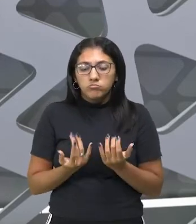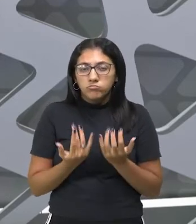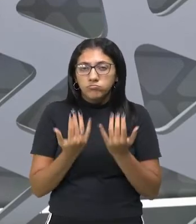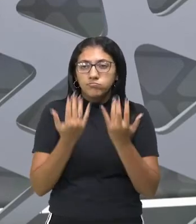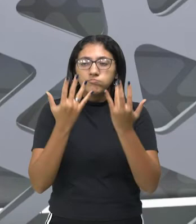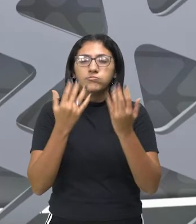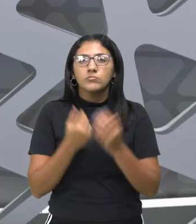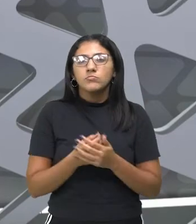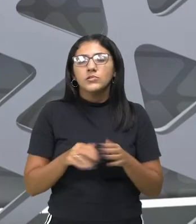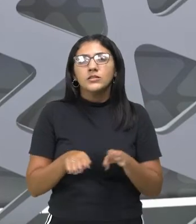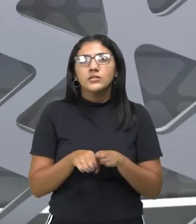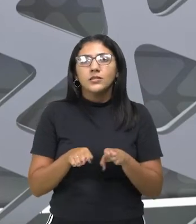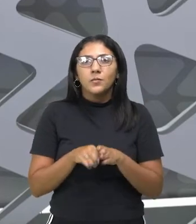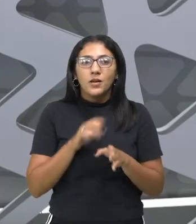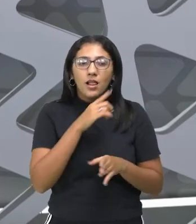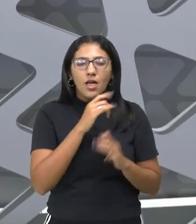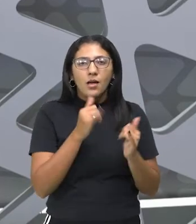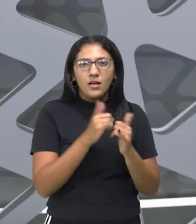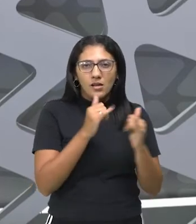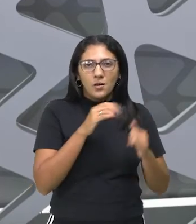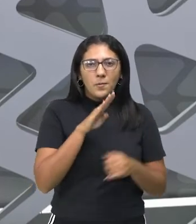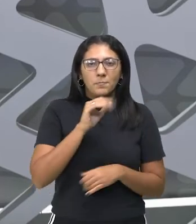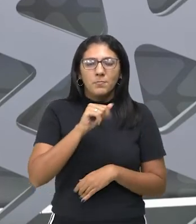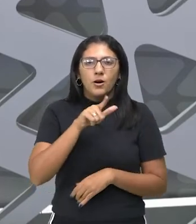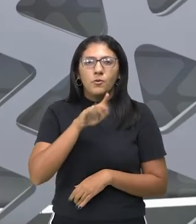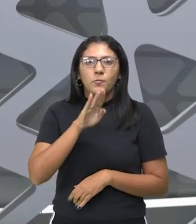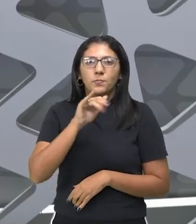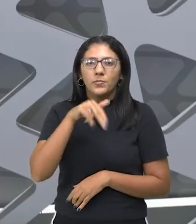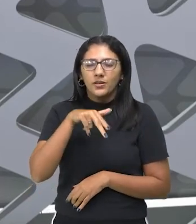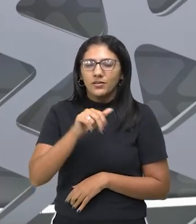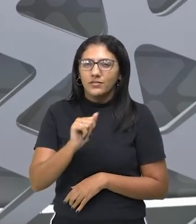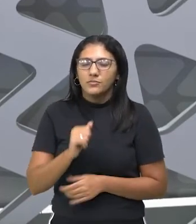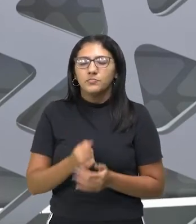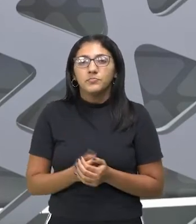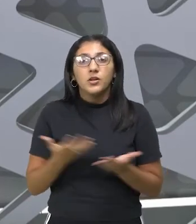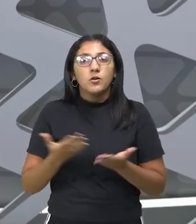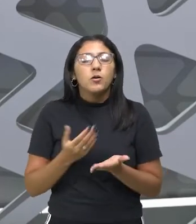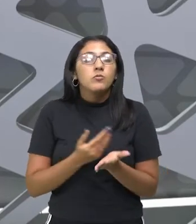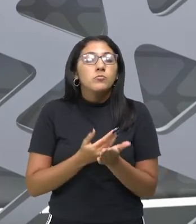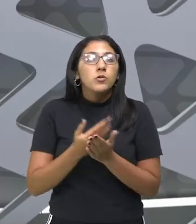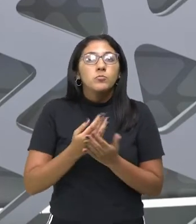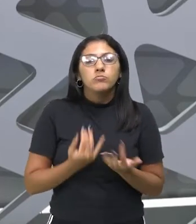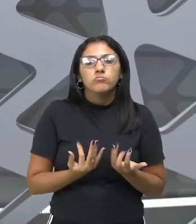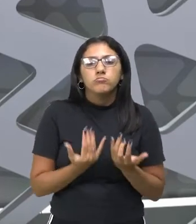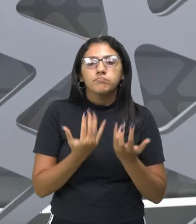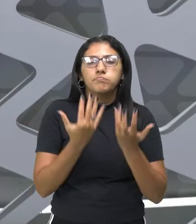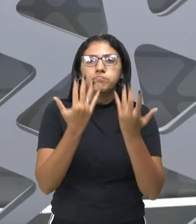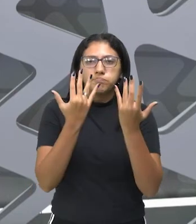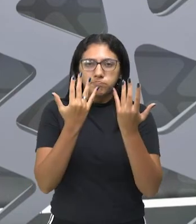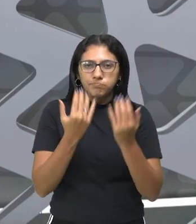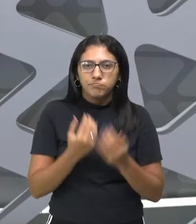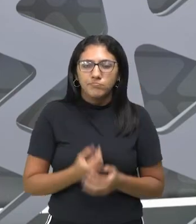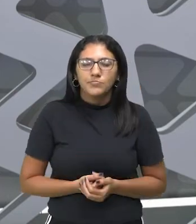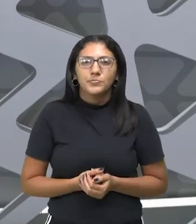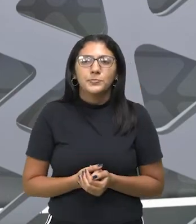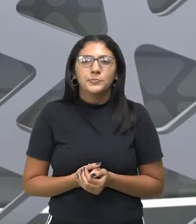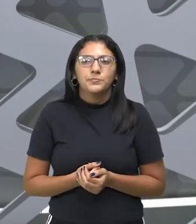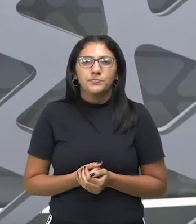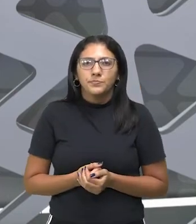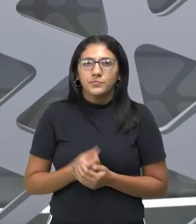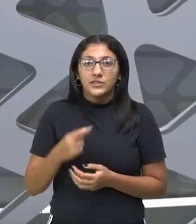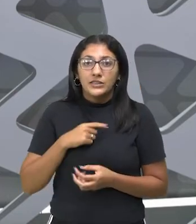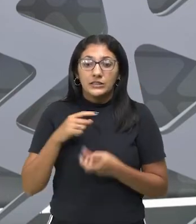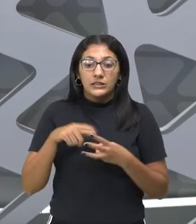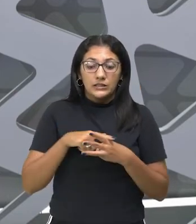sobre a hidrelétrica de Balbina, tá certo? Vamos começar com os gases do efeito estufa. São